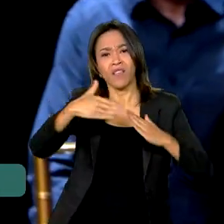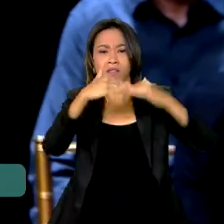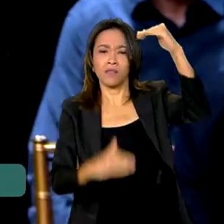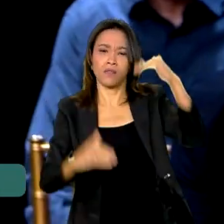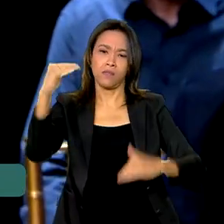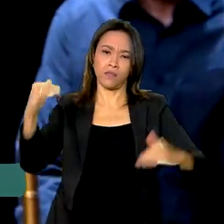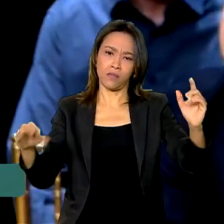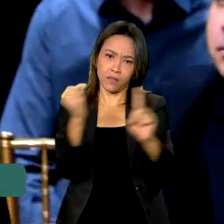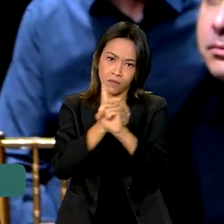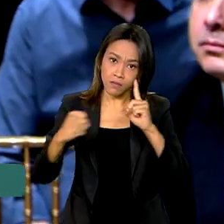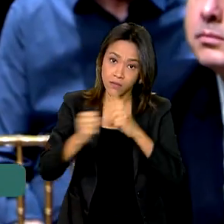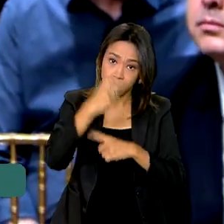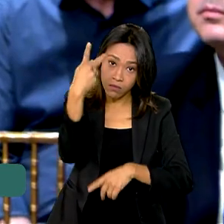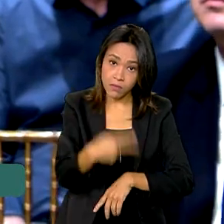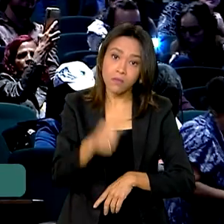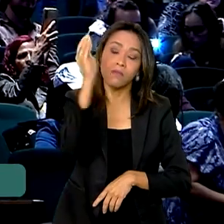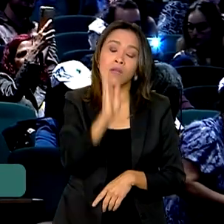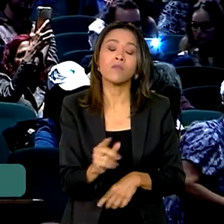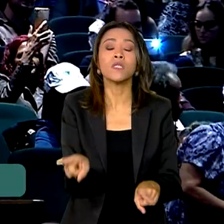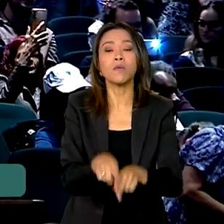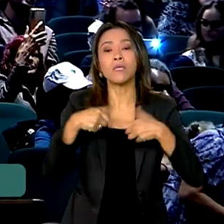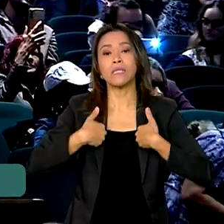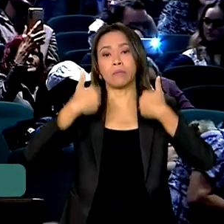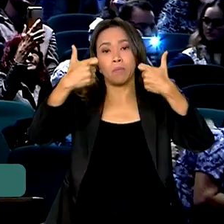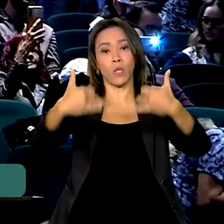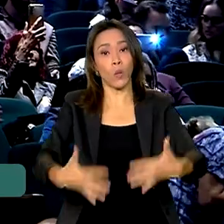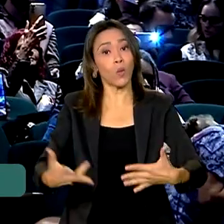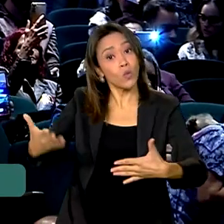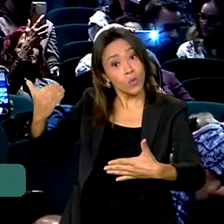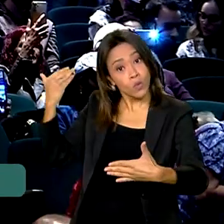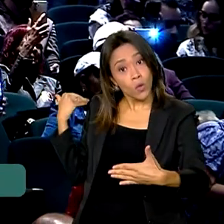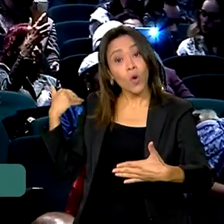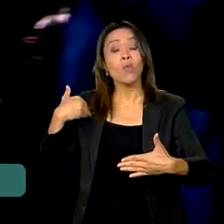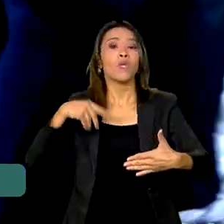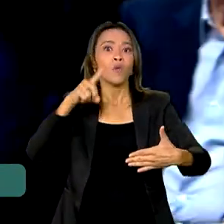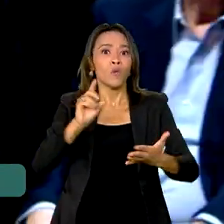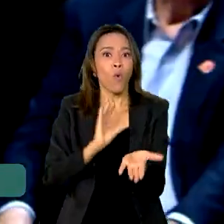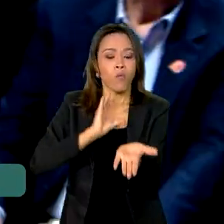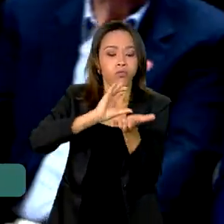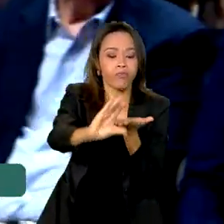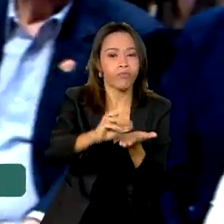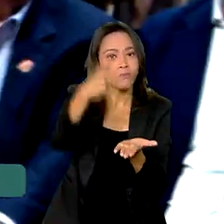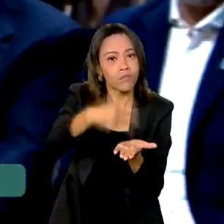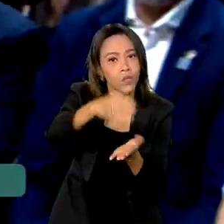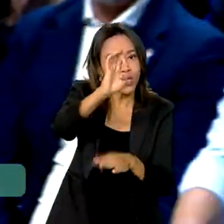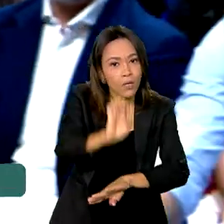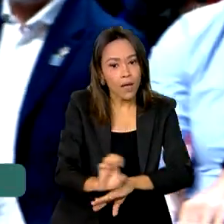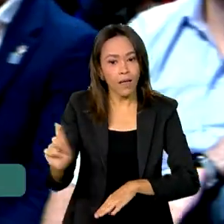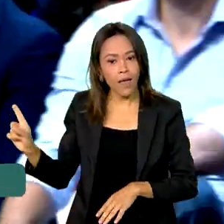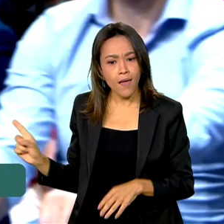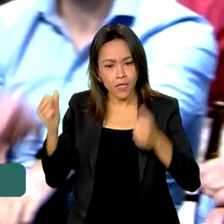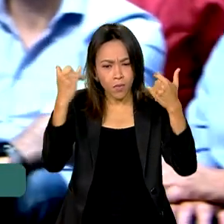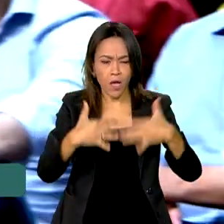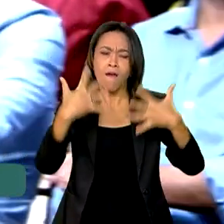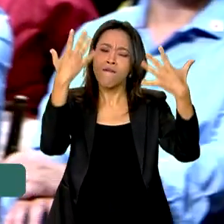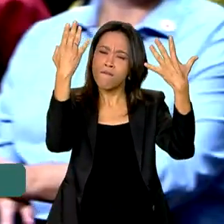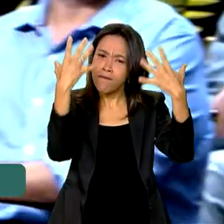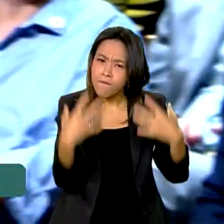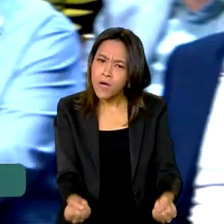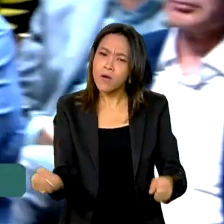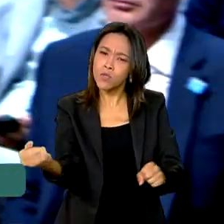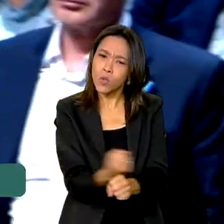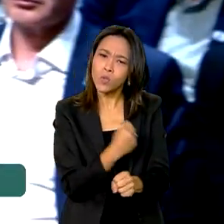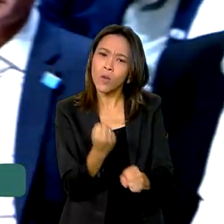no país. E ressaltou os anúncios no estado. Nós vamos fazer a